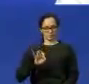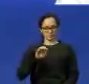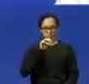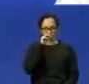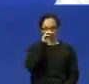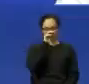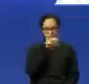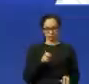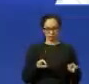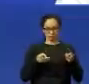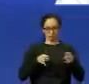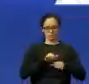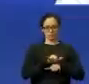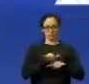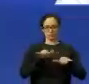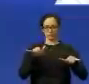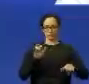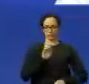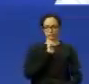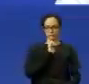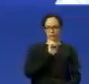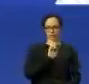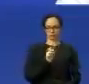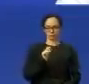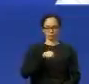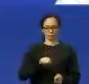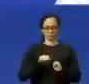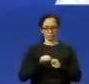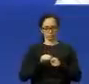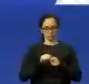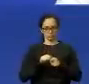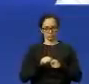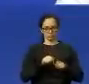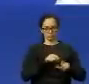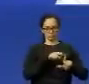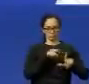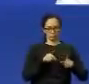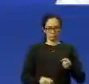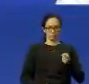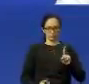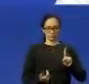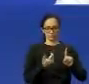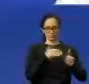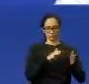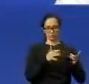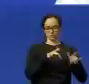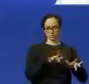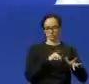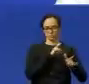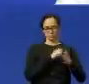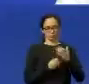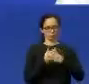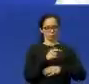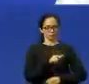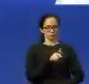votos. Ao ser divulgado o resultado em um jornal, o gráfico 1 foi cortado durante a diagramação, como mostra o gráfico 2. Ali